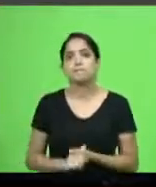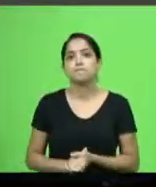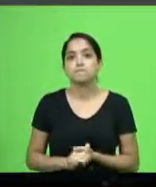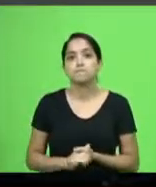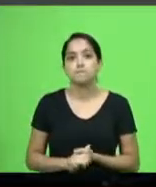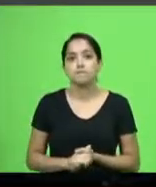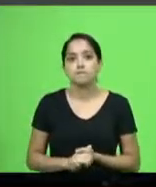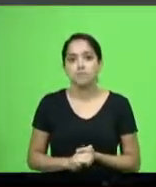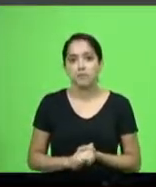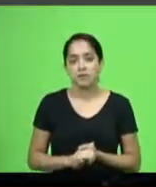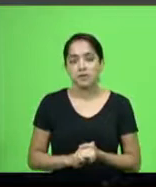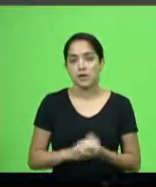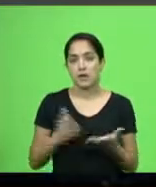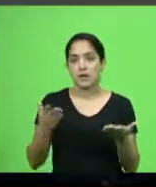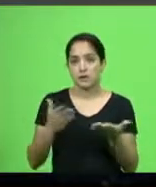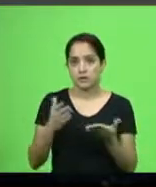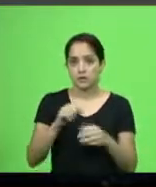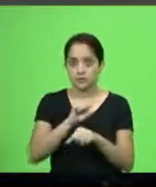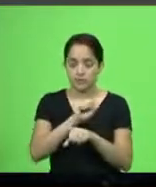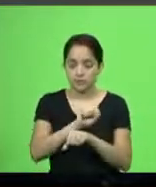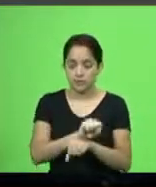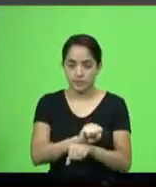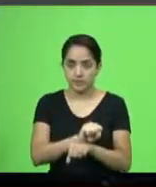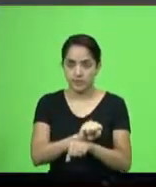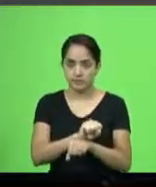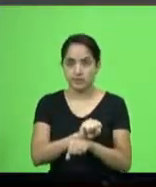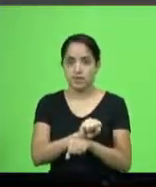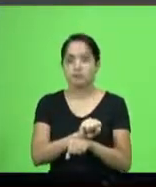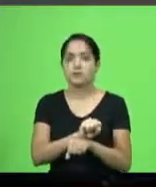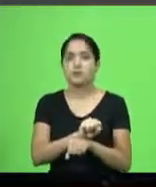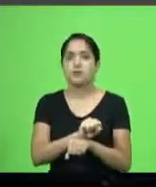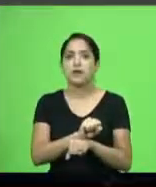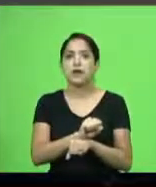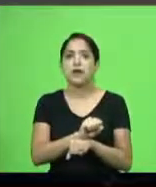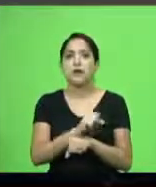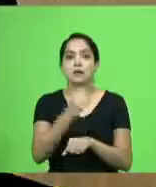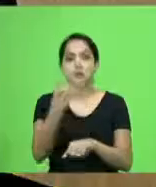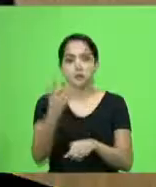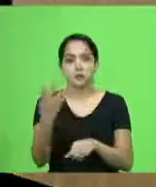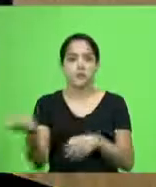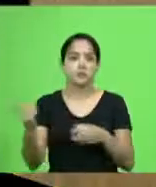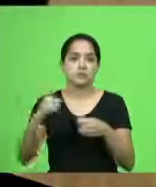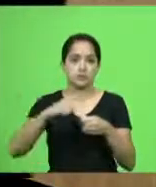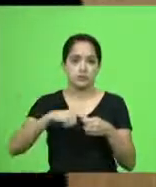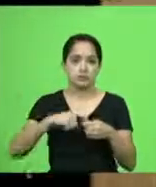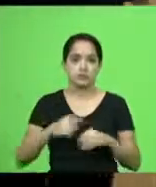bandeira. Está suspensa a sessão até às 16 horas para o grande expediente.